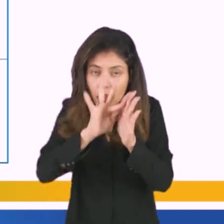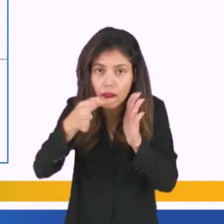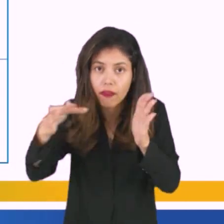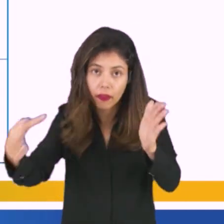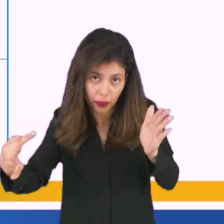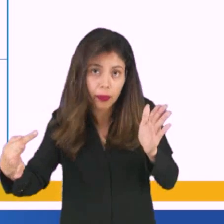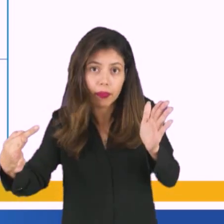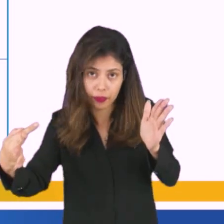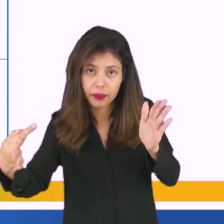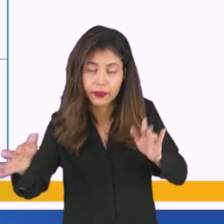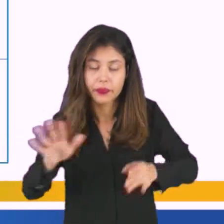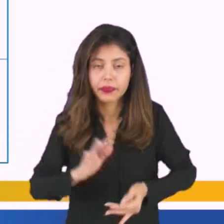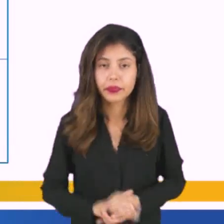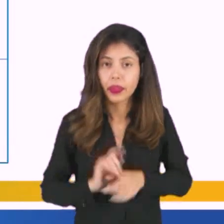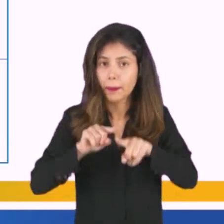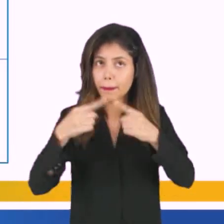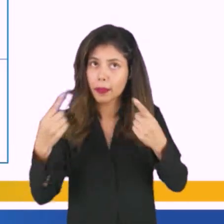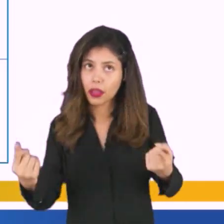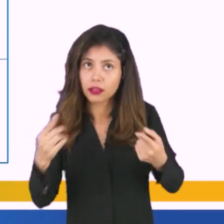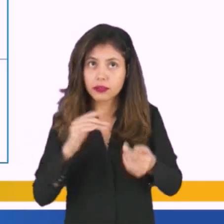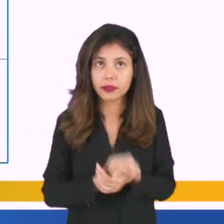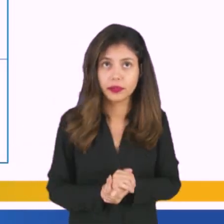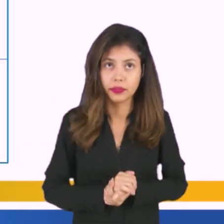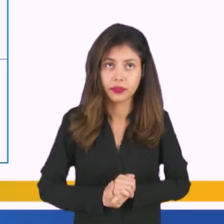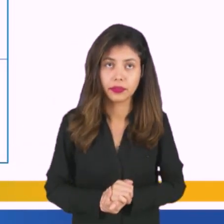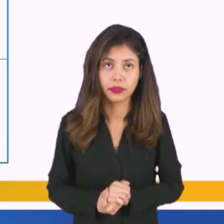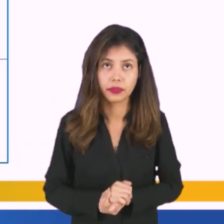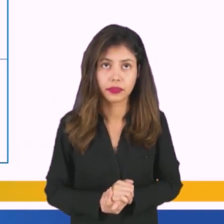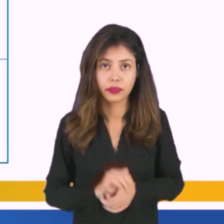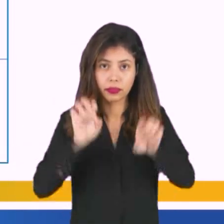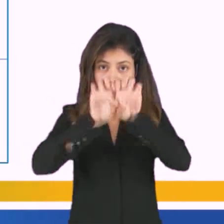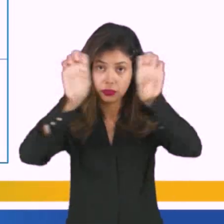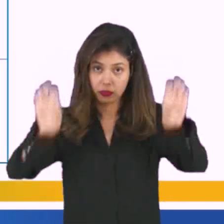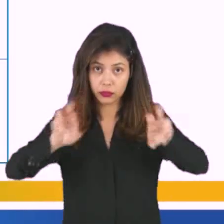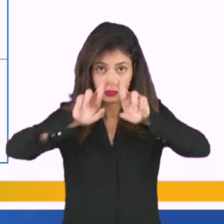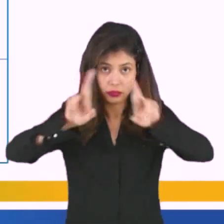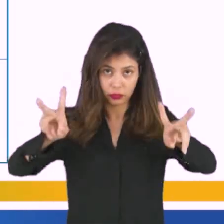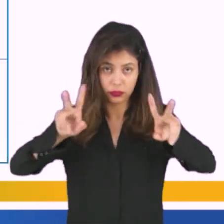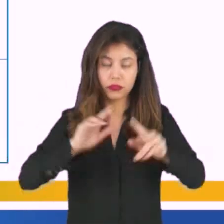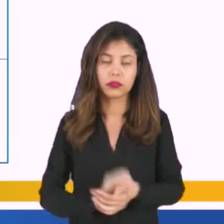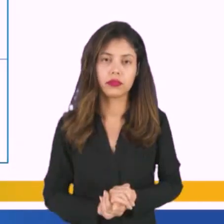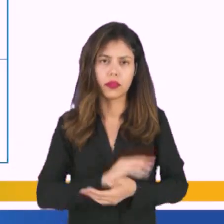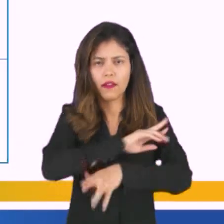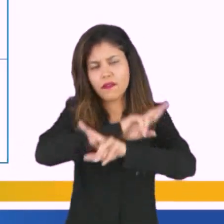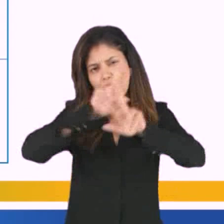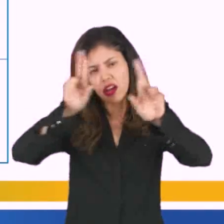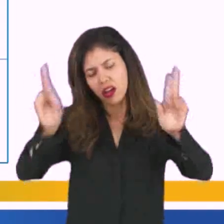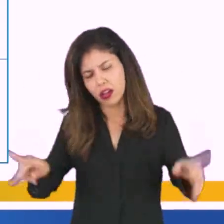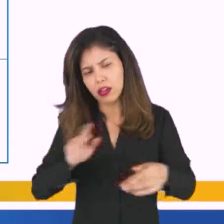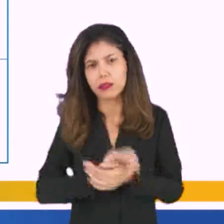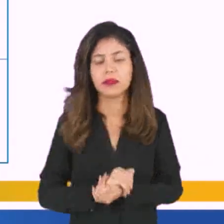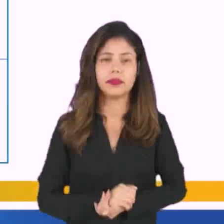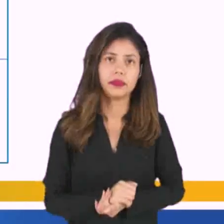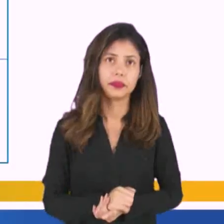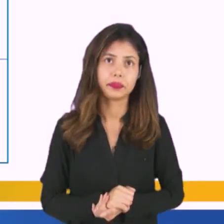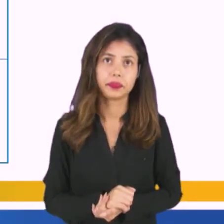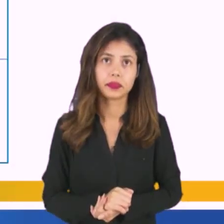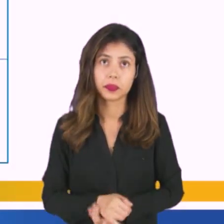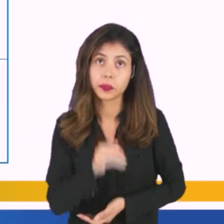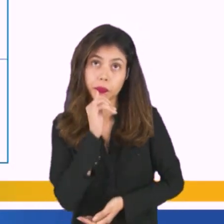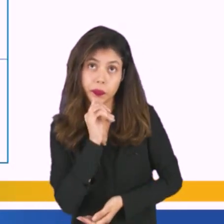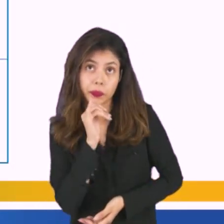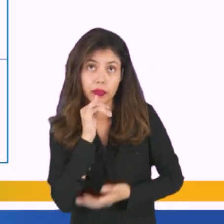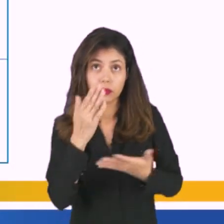e porém ele tem a estrutura diferente, e existem vários tipos de isomeria. Como você pode ver na letra